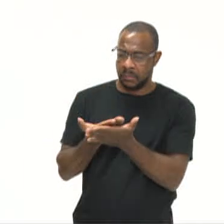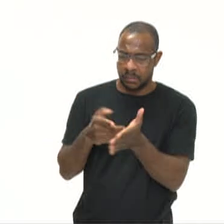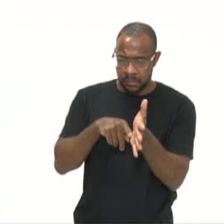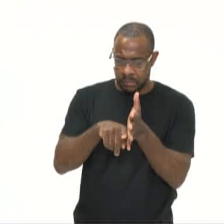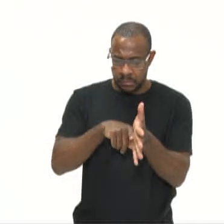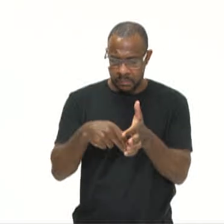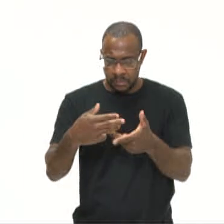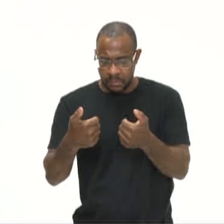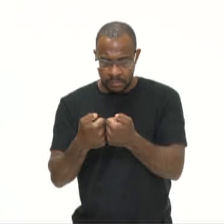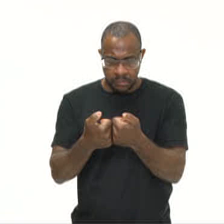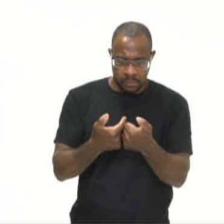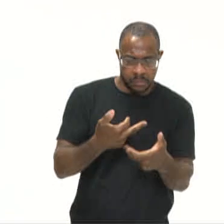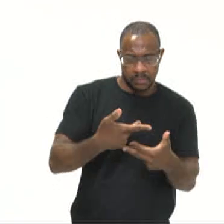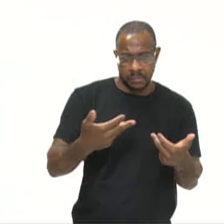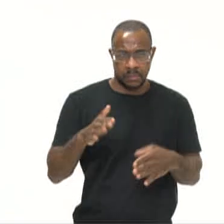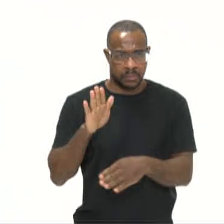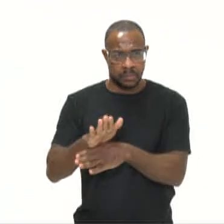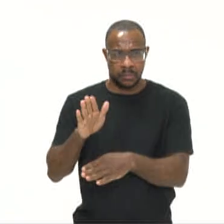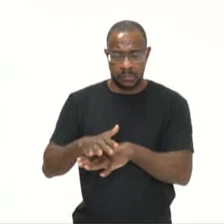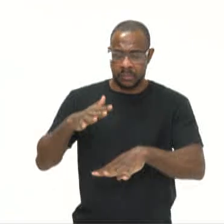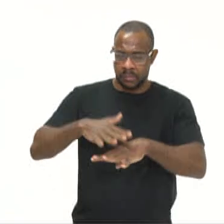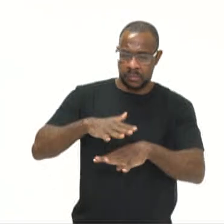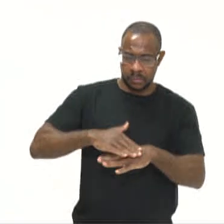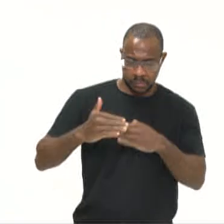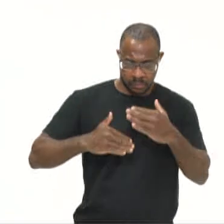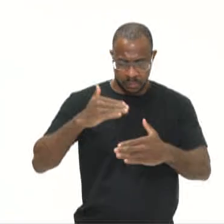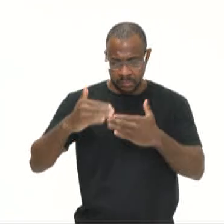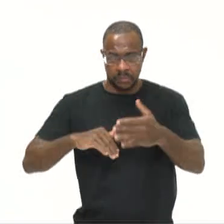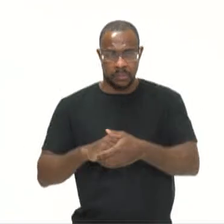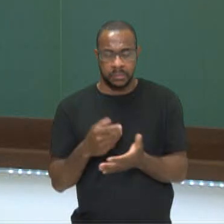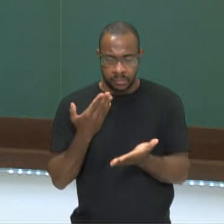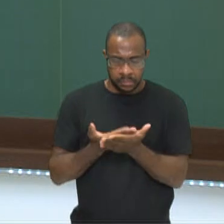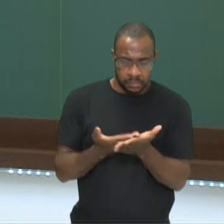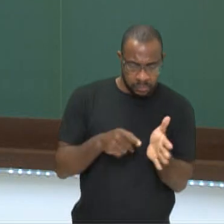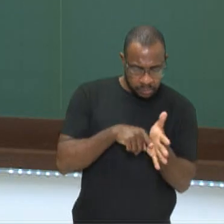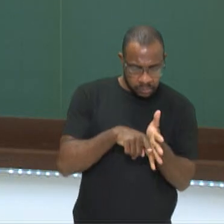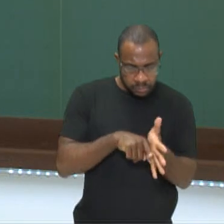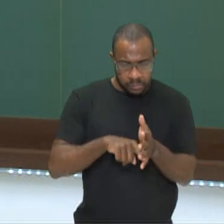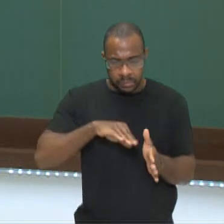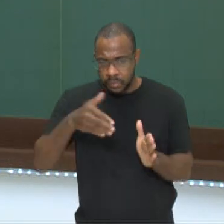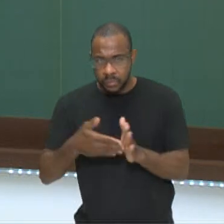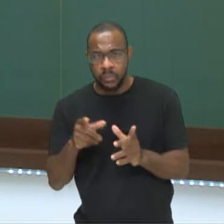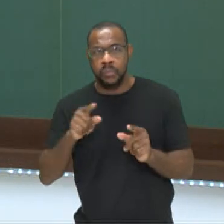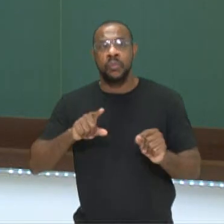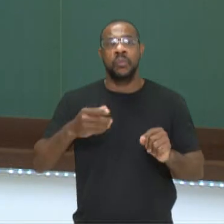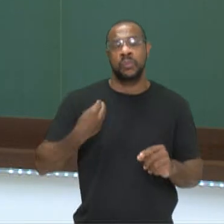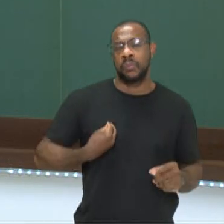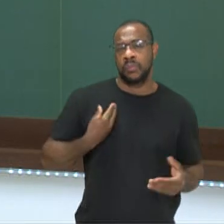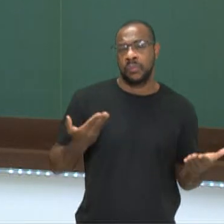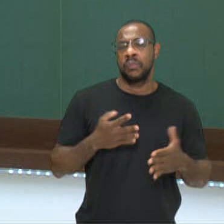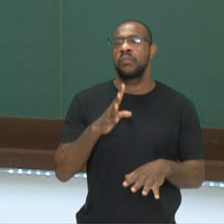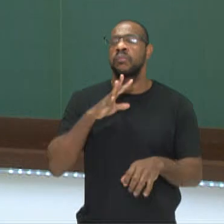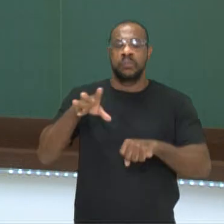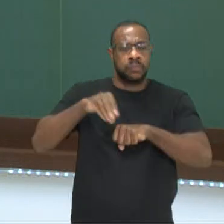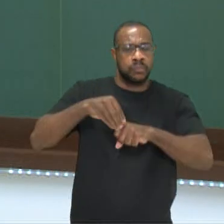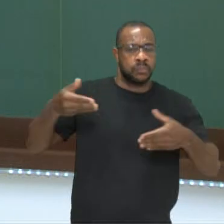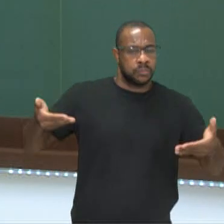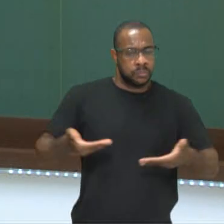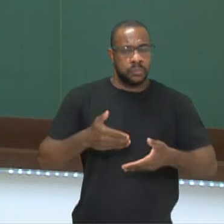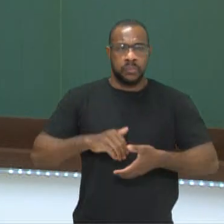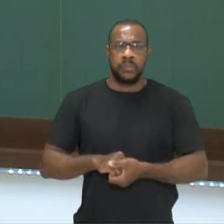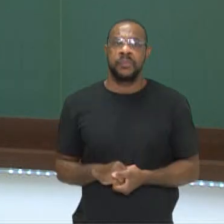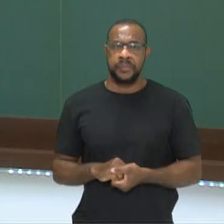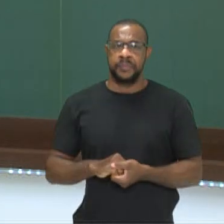física, inclusive matemática. Então, eles estudavam tudo e nós devemos muito do nosso conhecimento